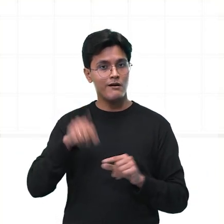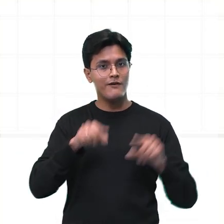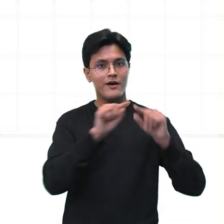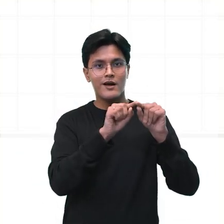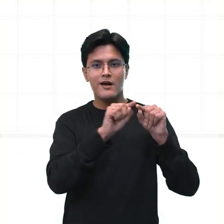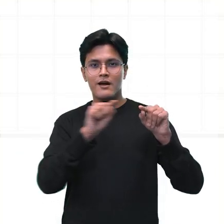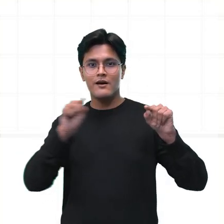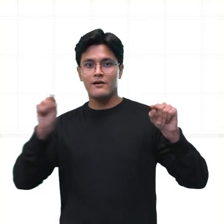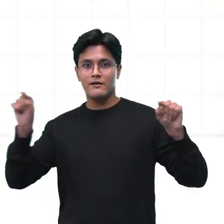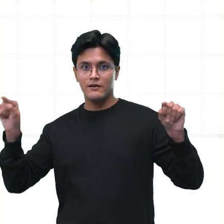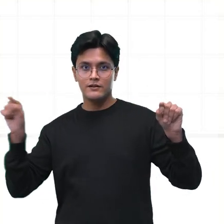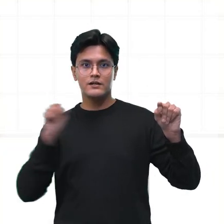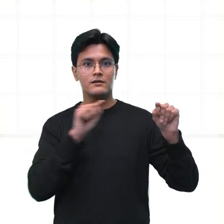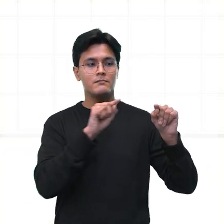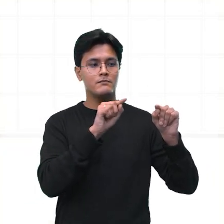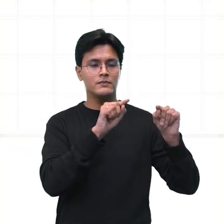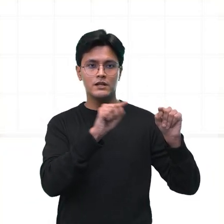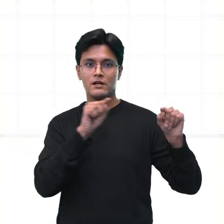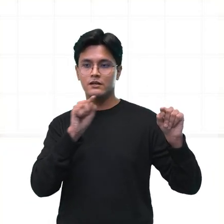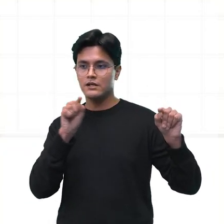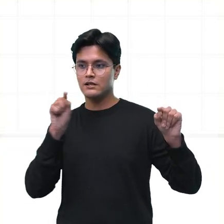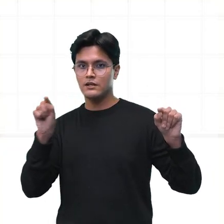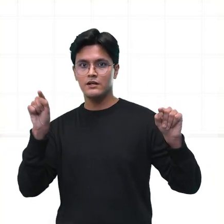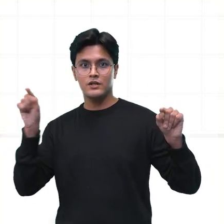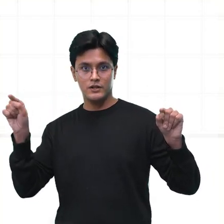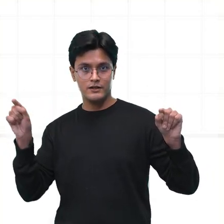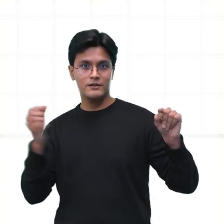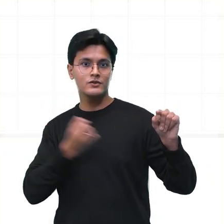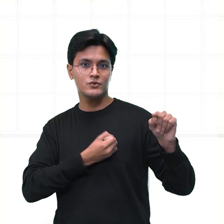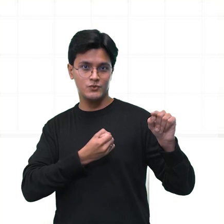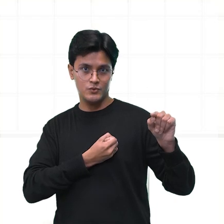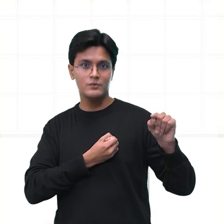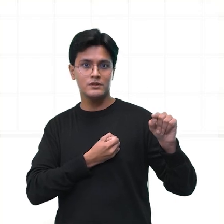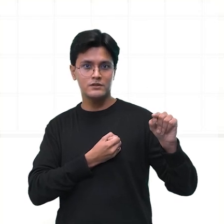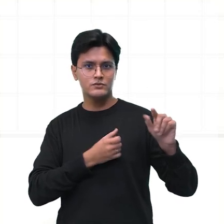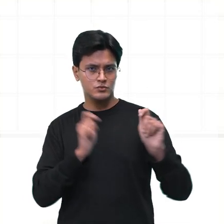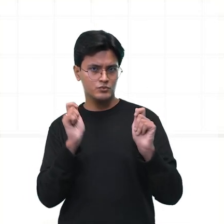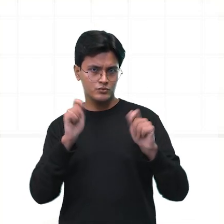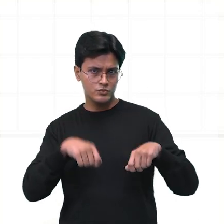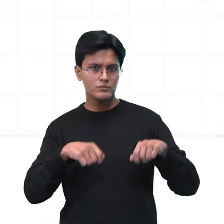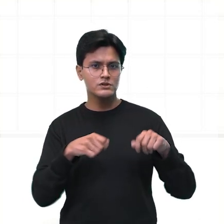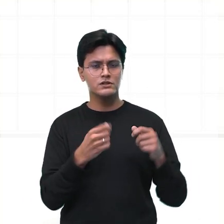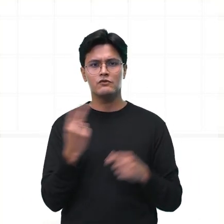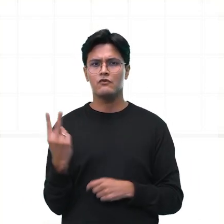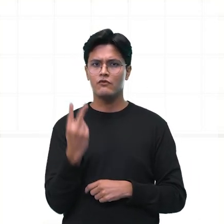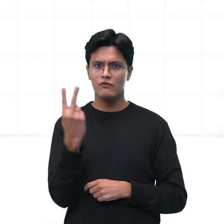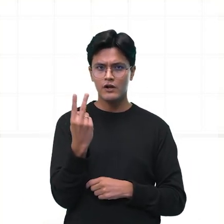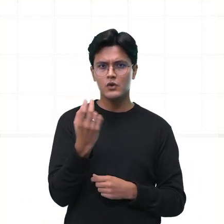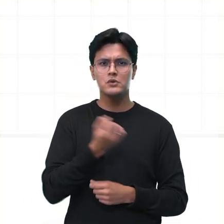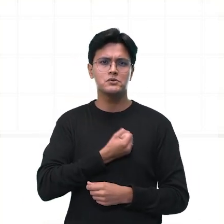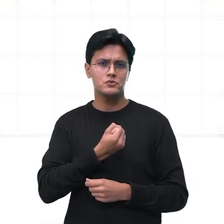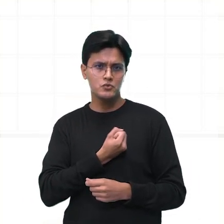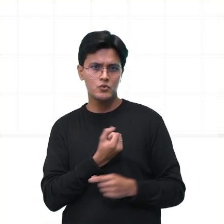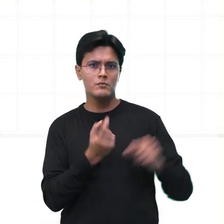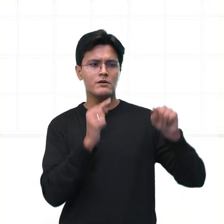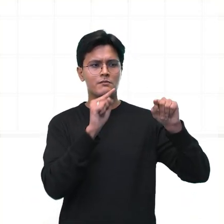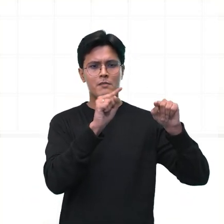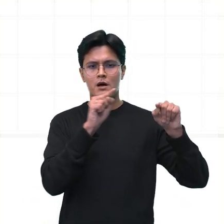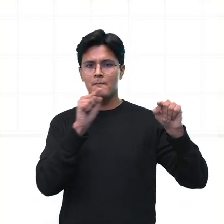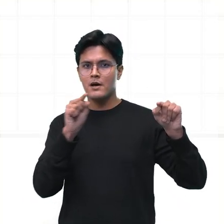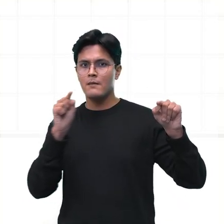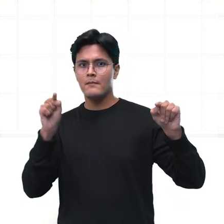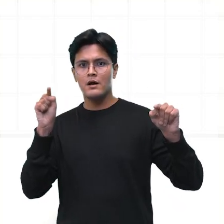reta onde nós posicionamos todos os valores que nós temos ou seja os valores